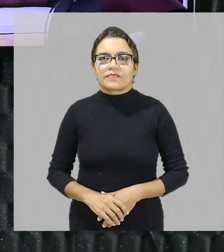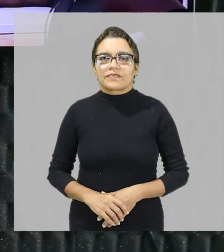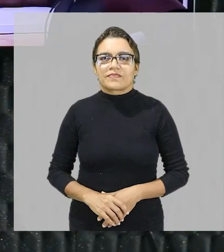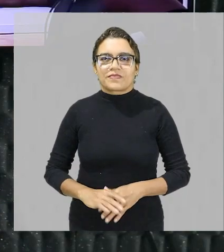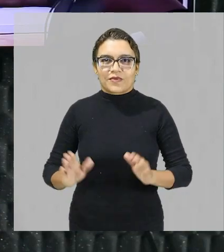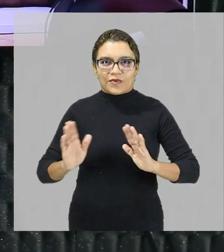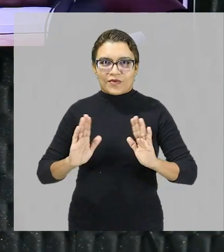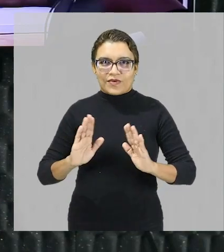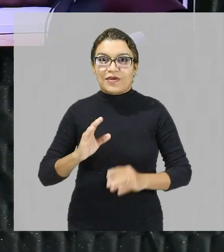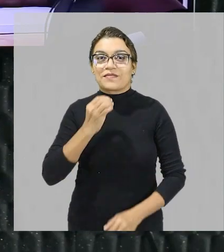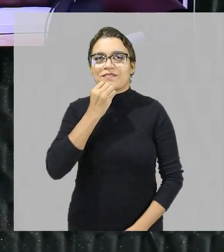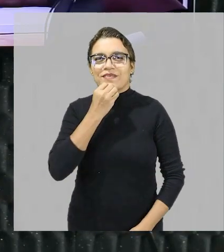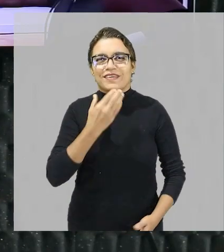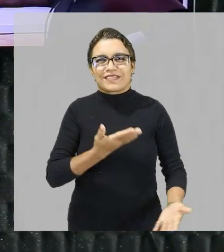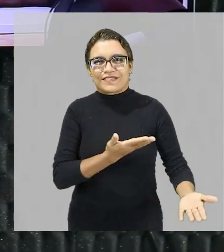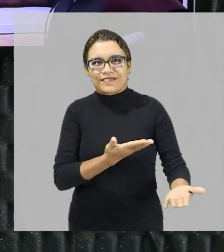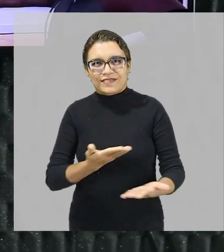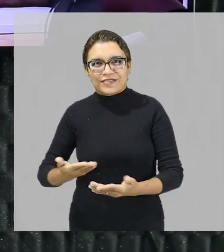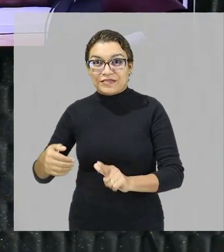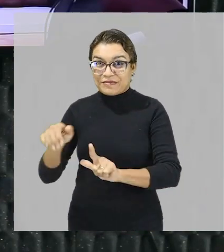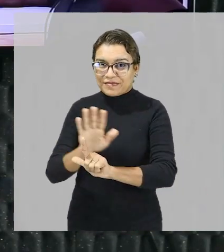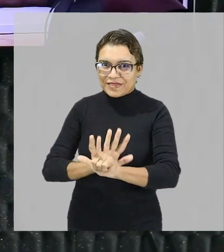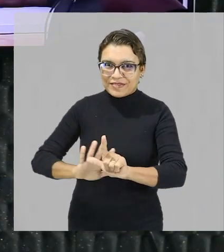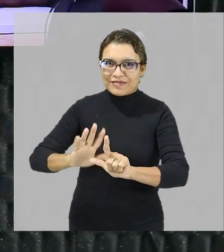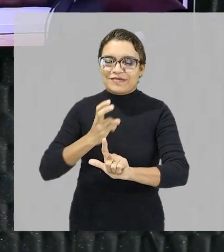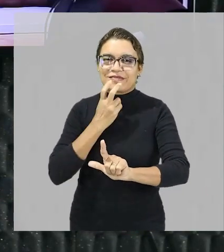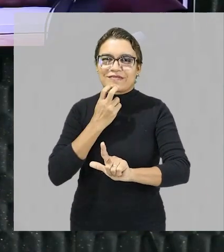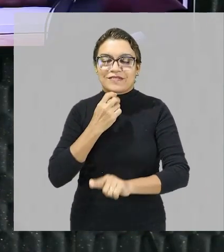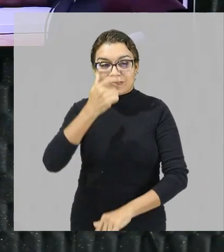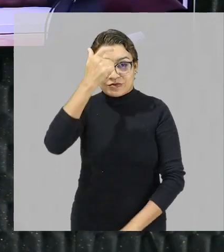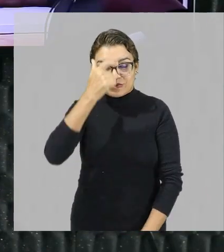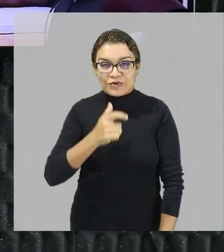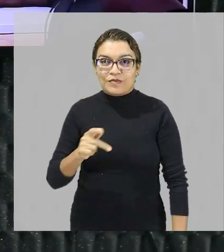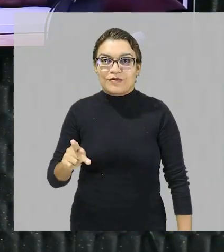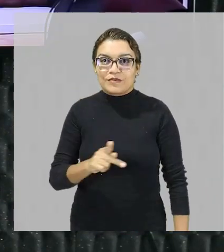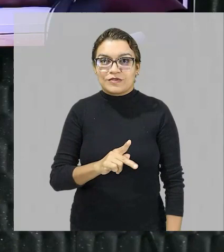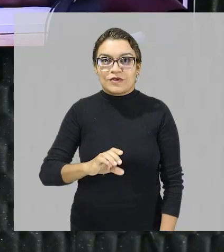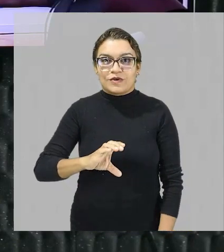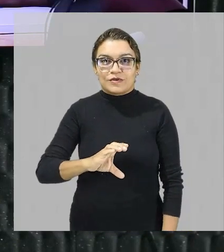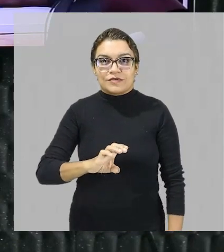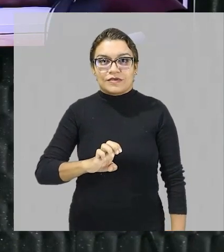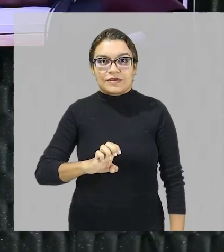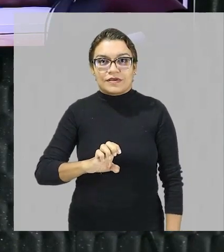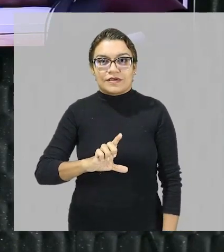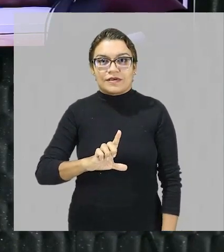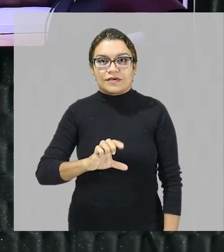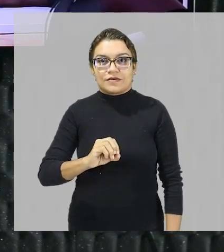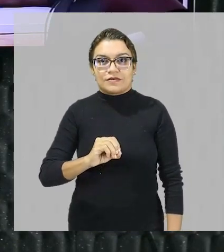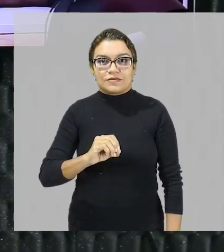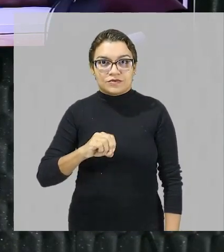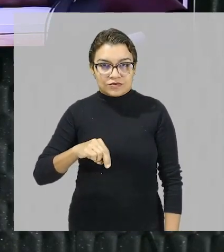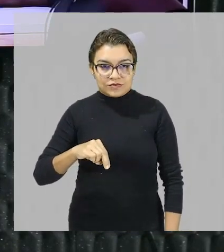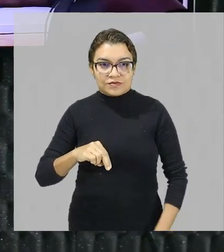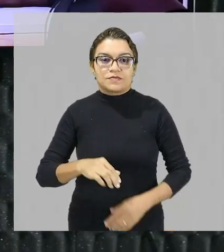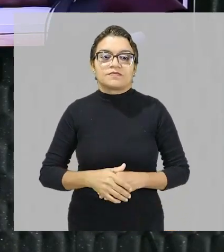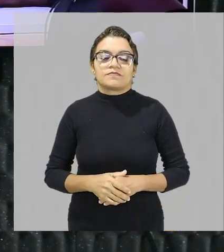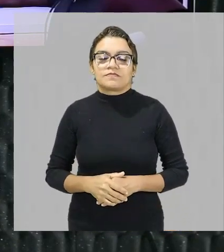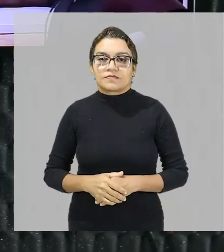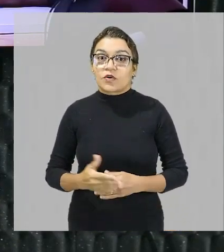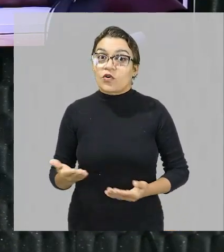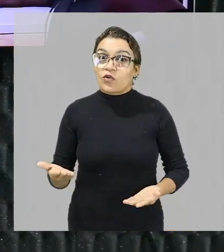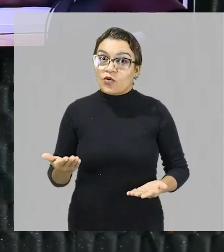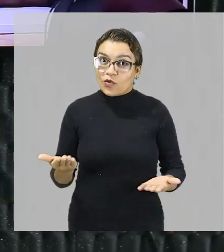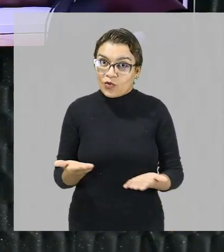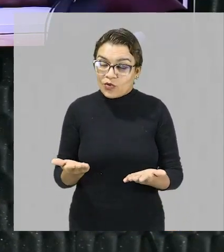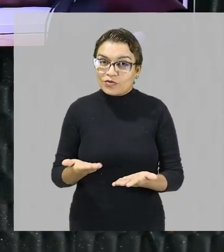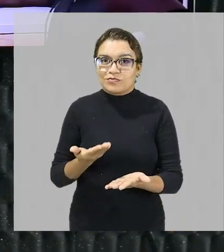Fala, galerinha, sejam bem-vindos à plataforma Gonçalves Dias. Eu sou o professor Celso Almeida, seu professor de Biologia. Vamos para mais uma aula aqui do